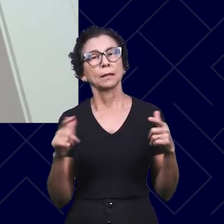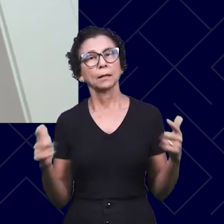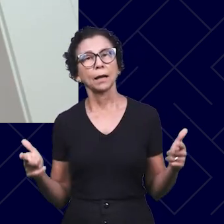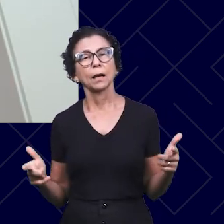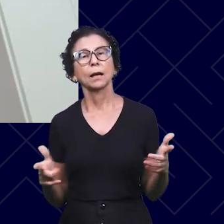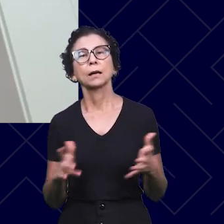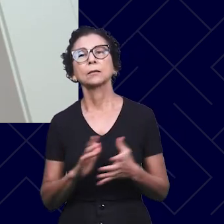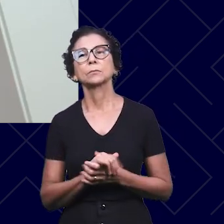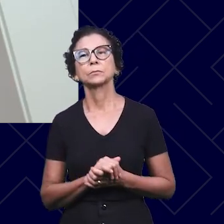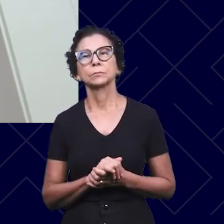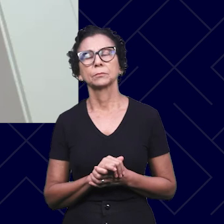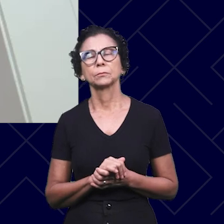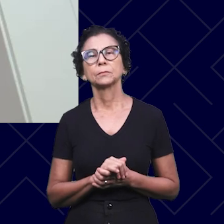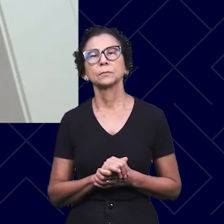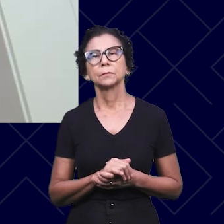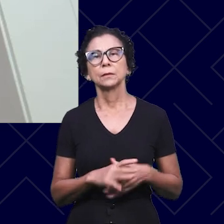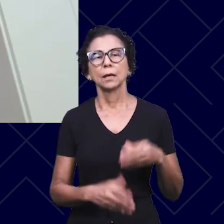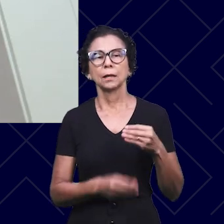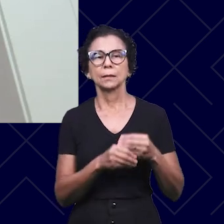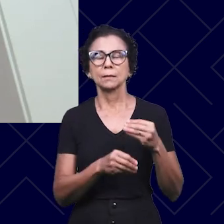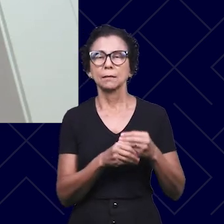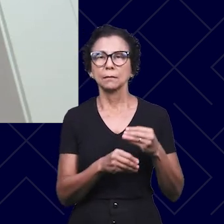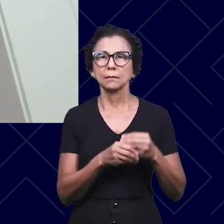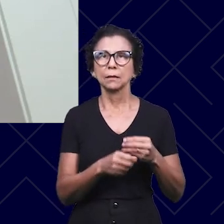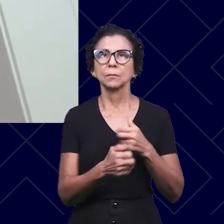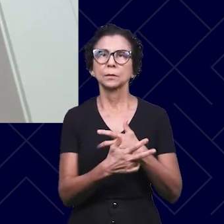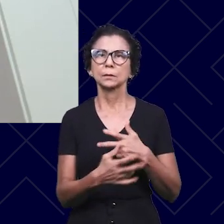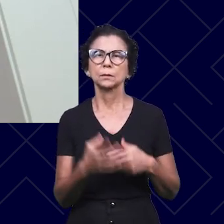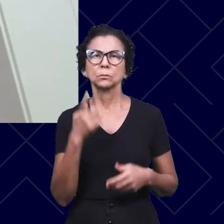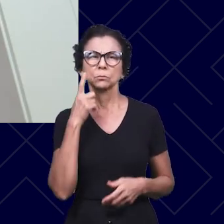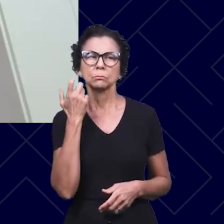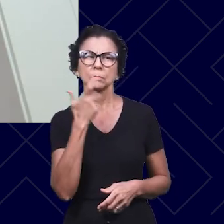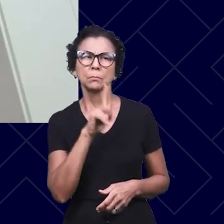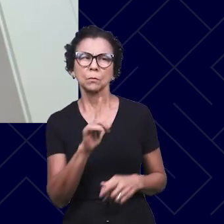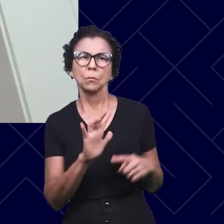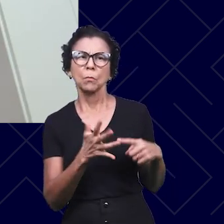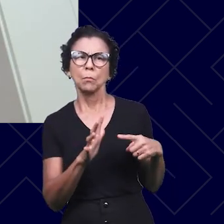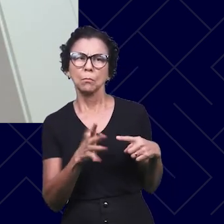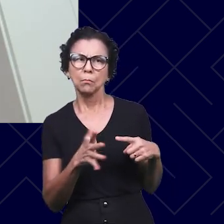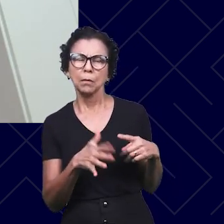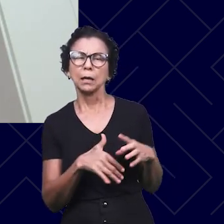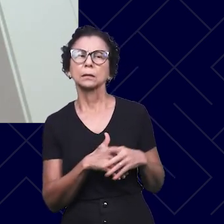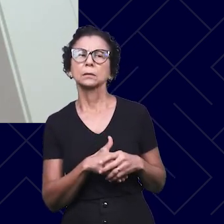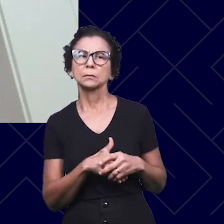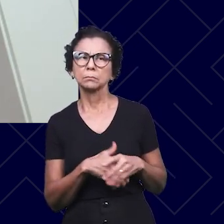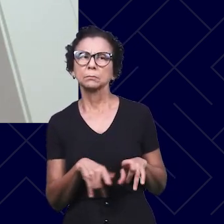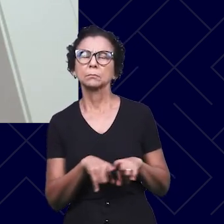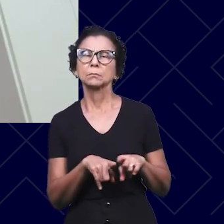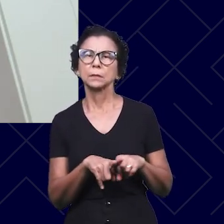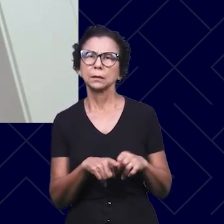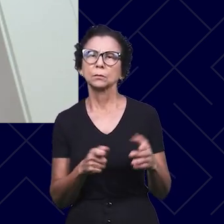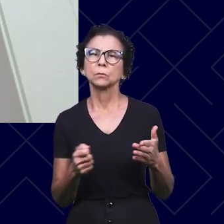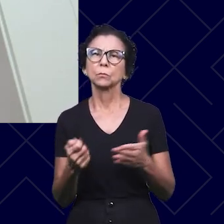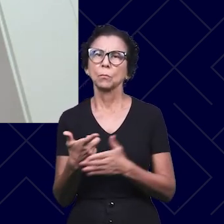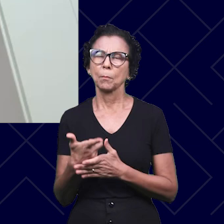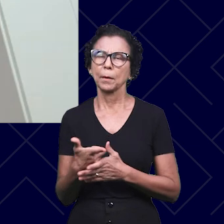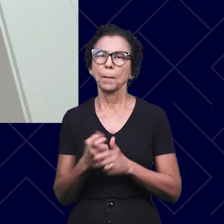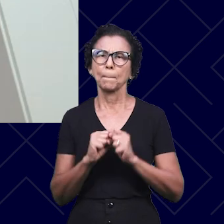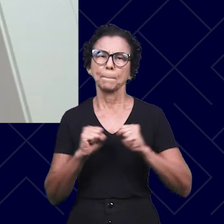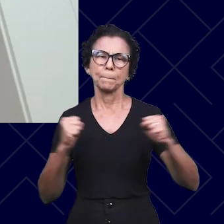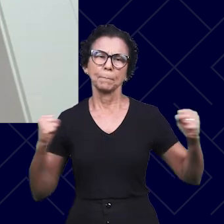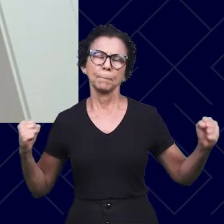caso não só a parte de artesanato, né, mas já fazer alguns tipos de móveis, alguns tipos de cadeiras, né, algo que dê um ganho a mais, né,